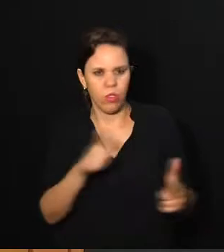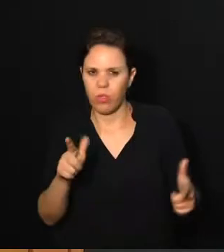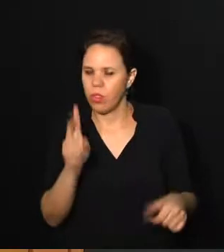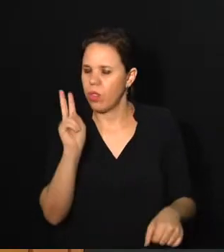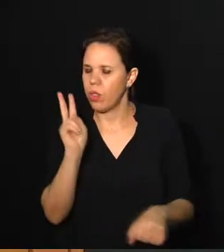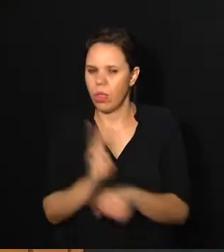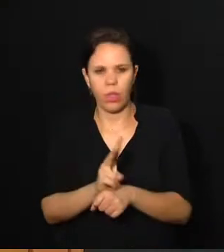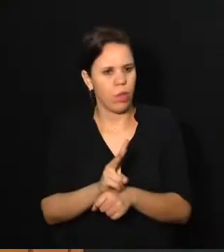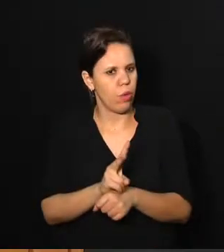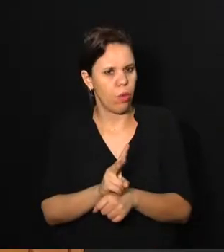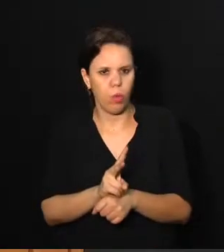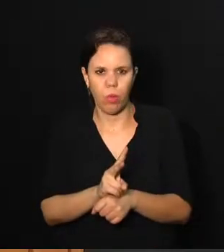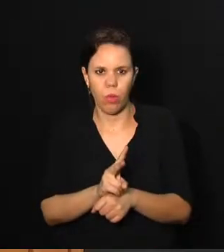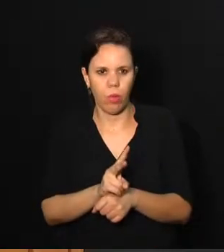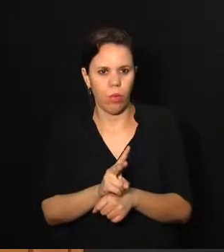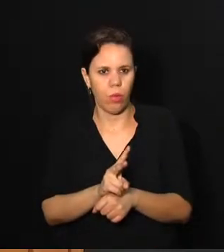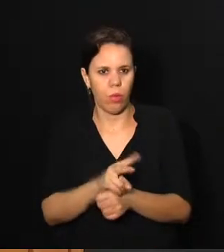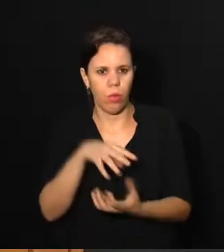do idoso.